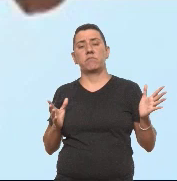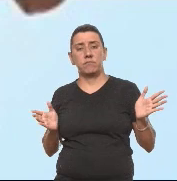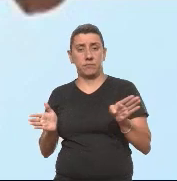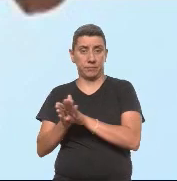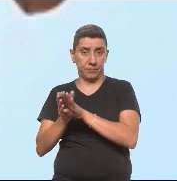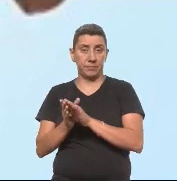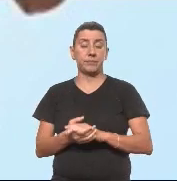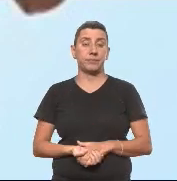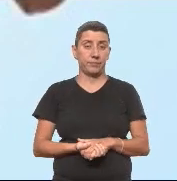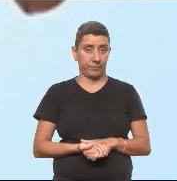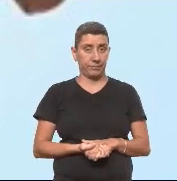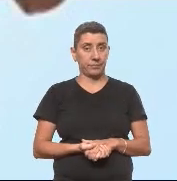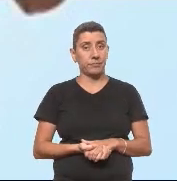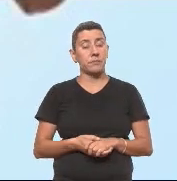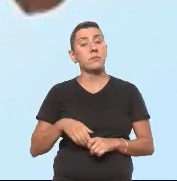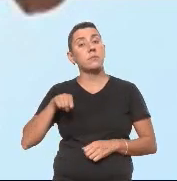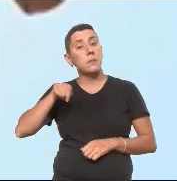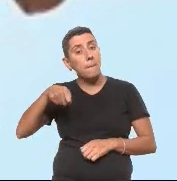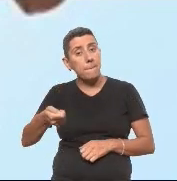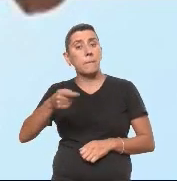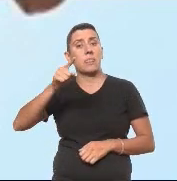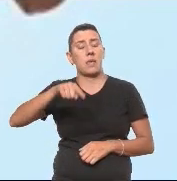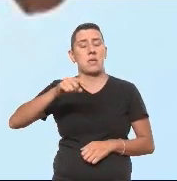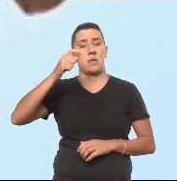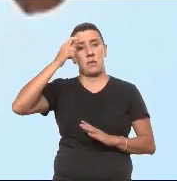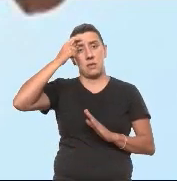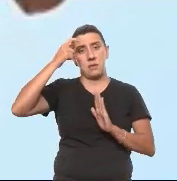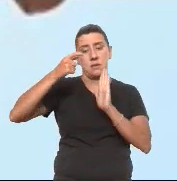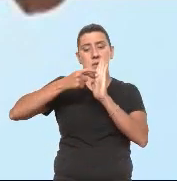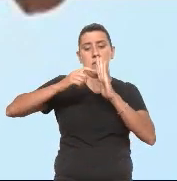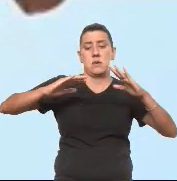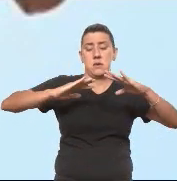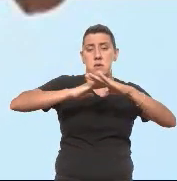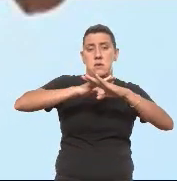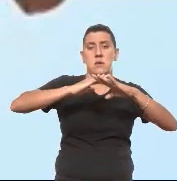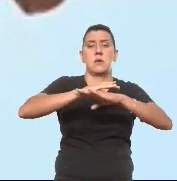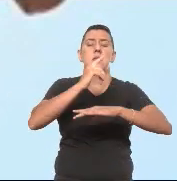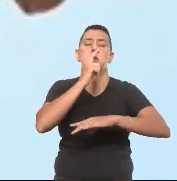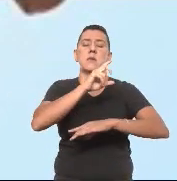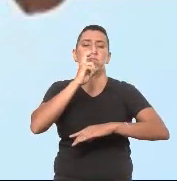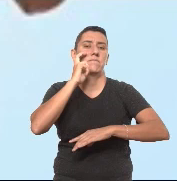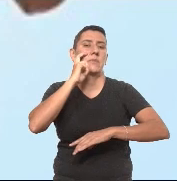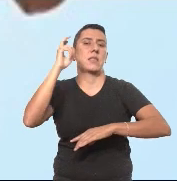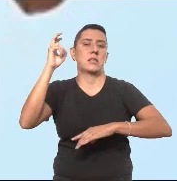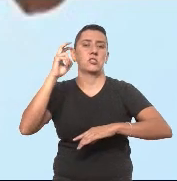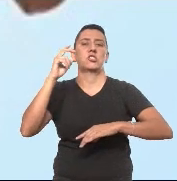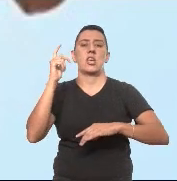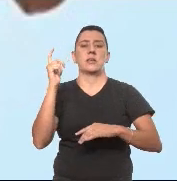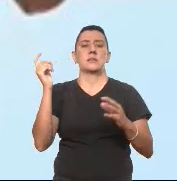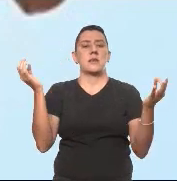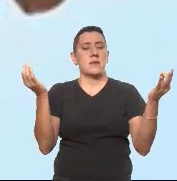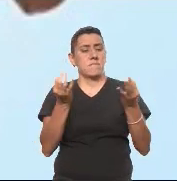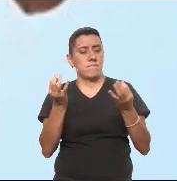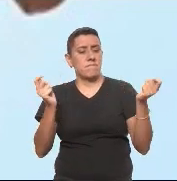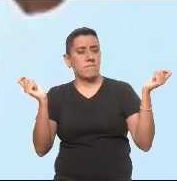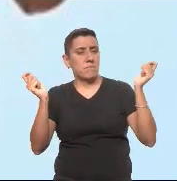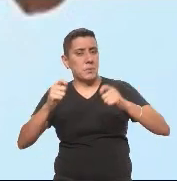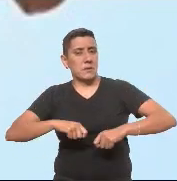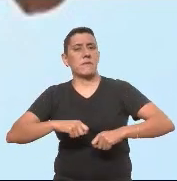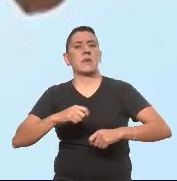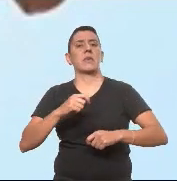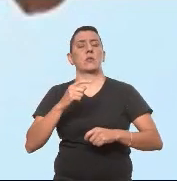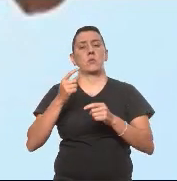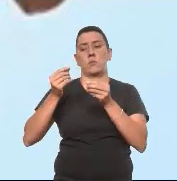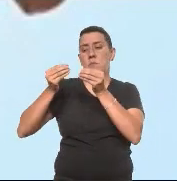isso é o emprego da inteligência ao emprego da conectividade de uma maneira é muito eficiente e sem